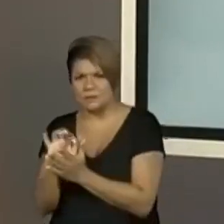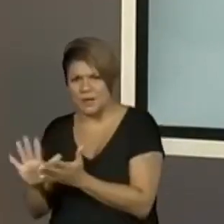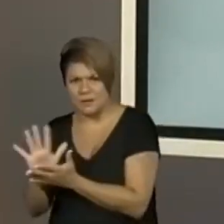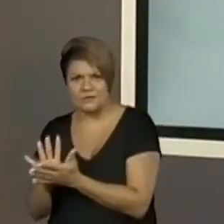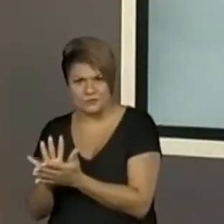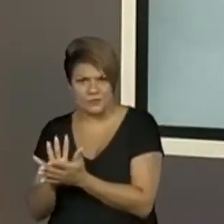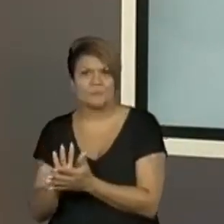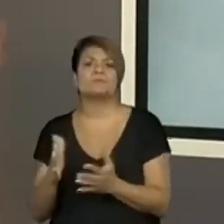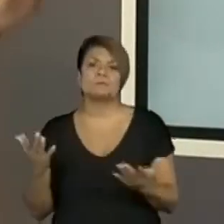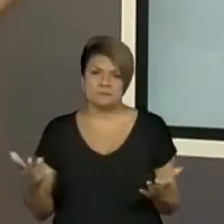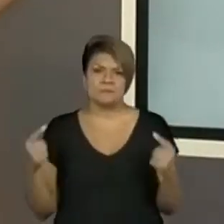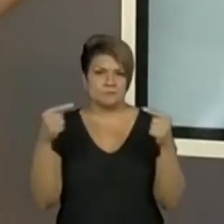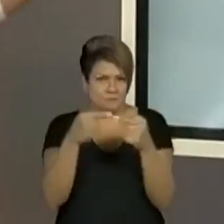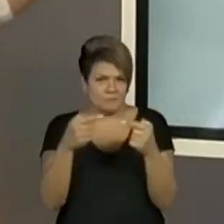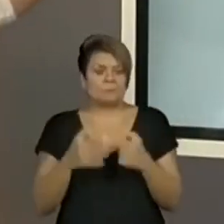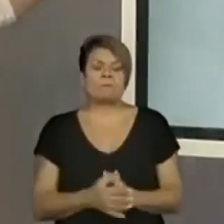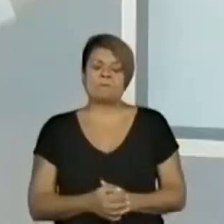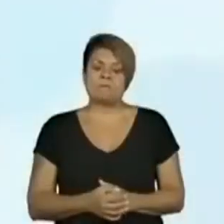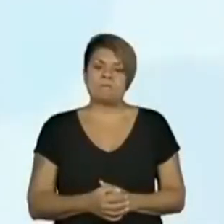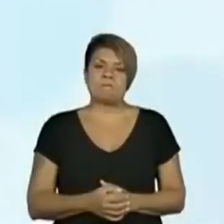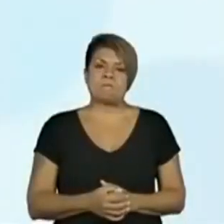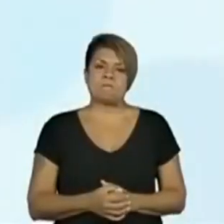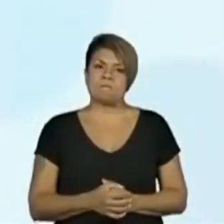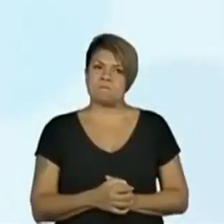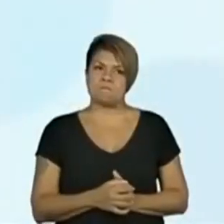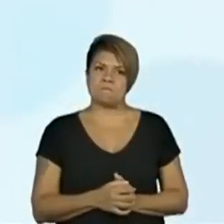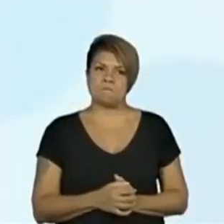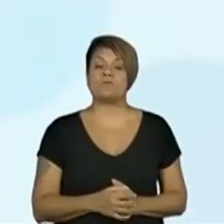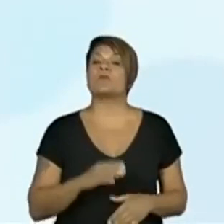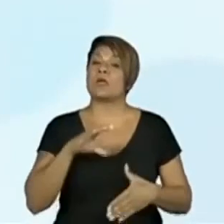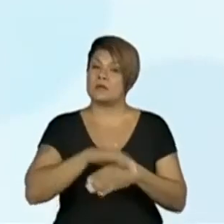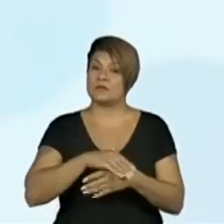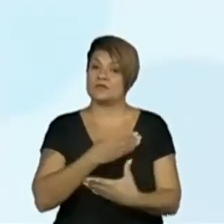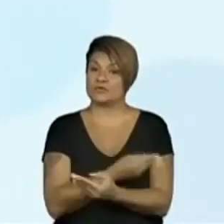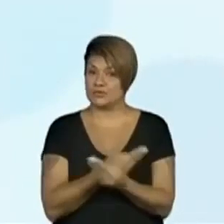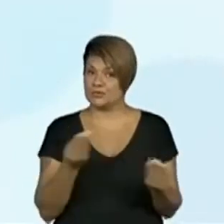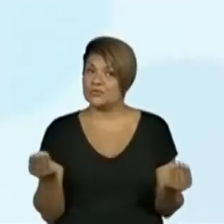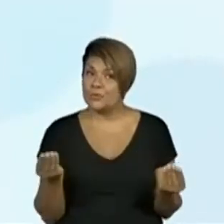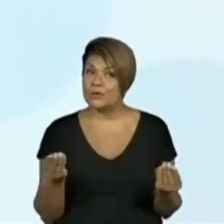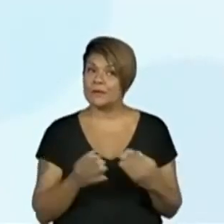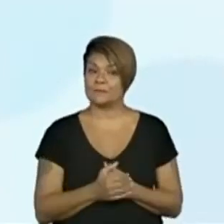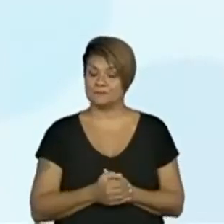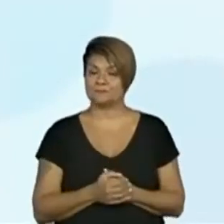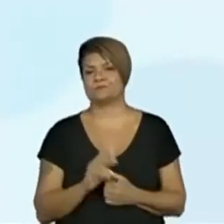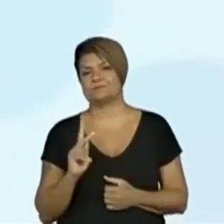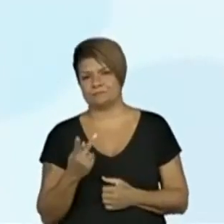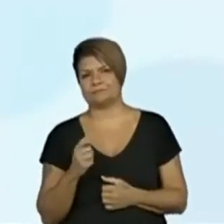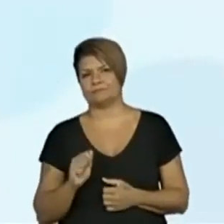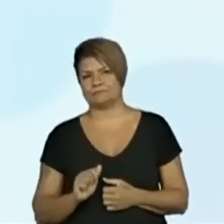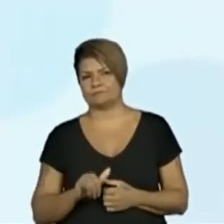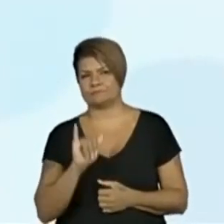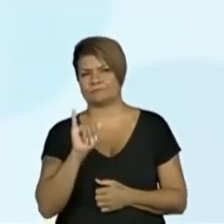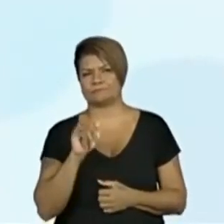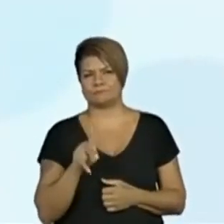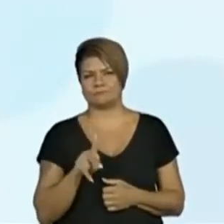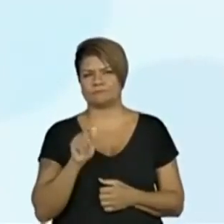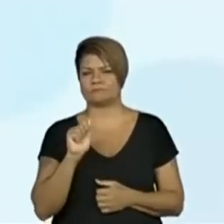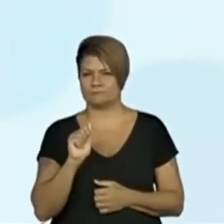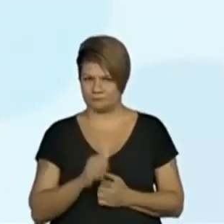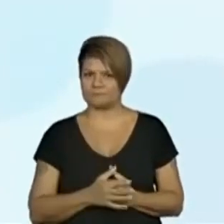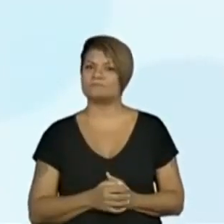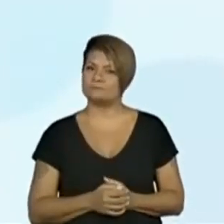para representar o sentido da história. E a editora, né? Aqui embaixo aparece a editora